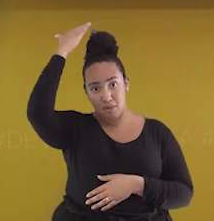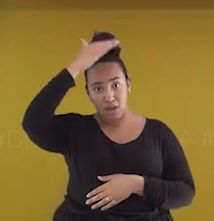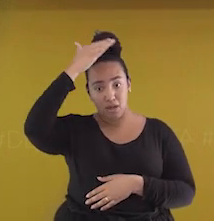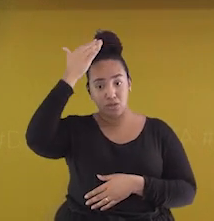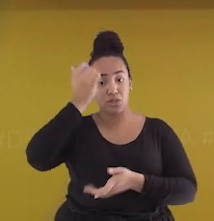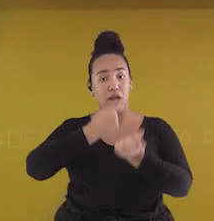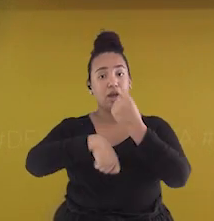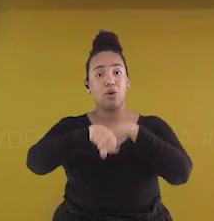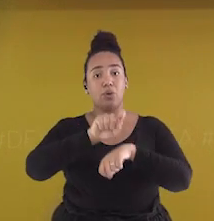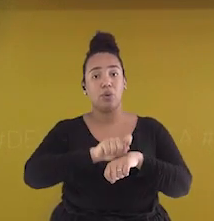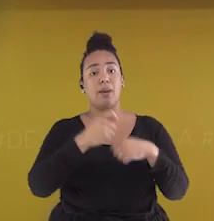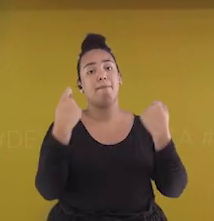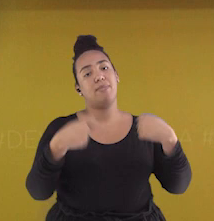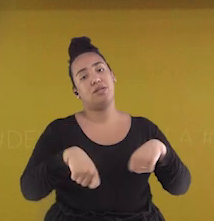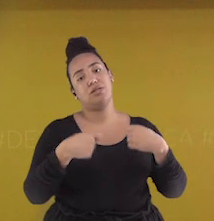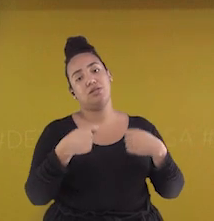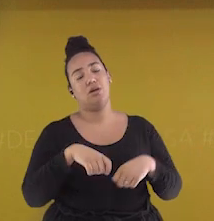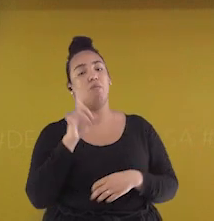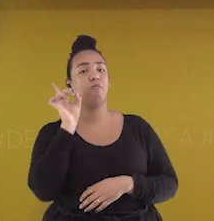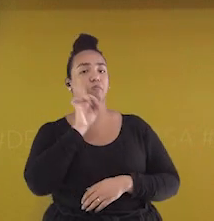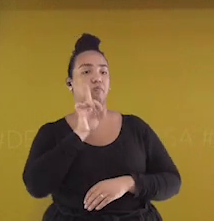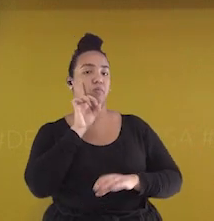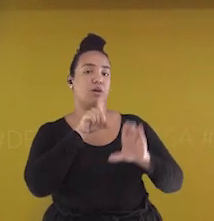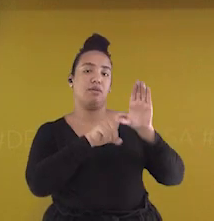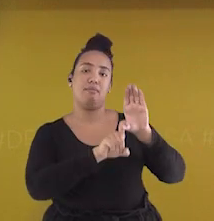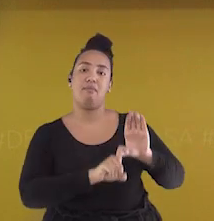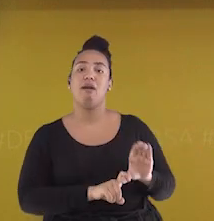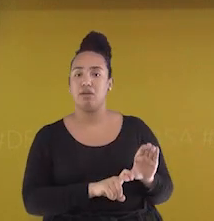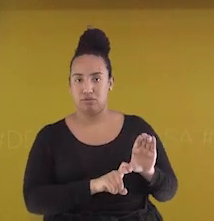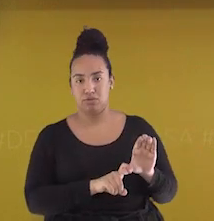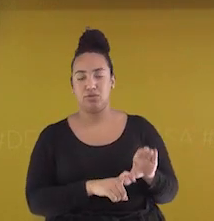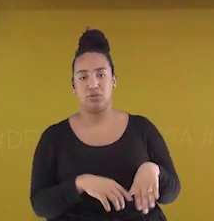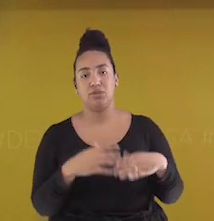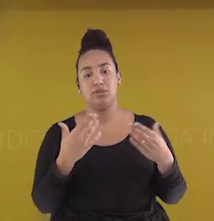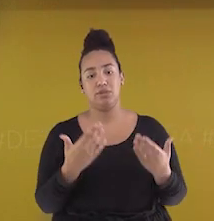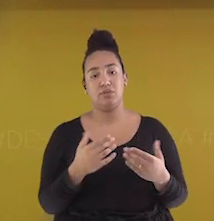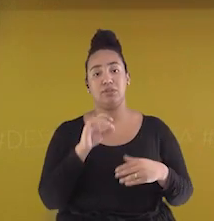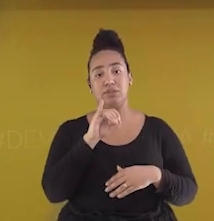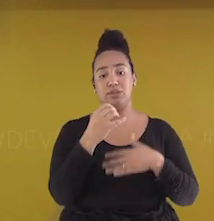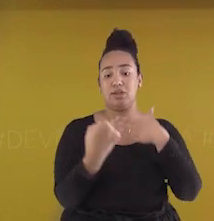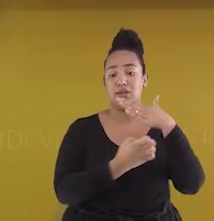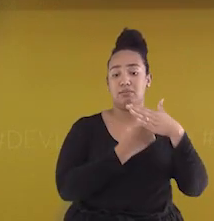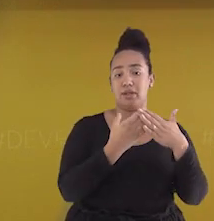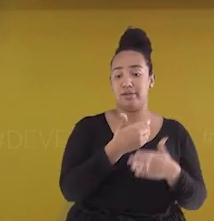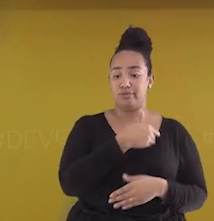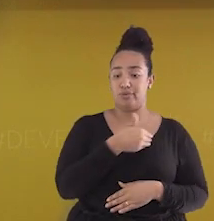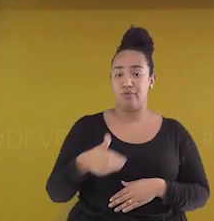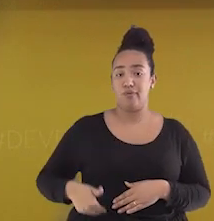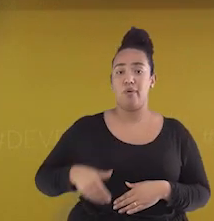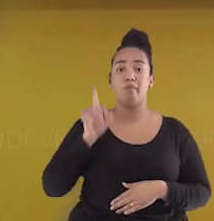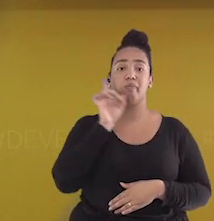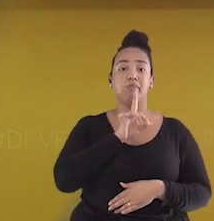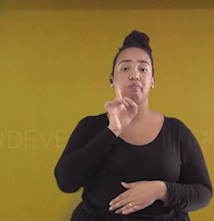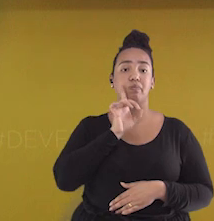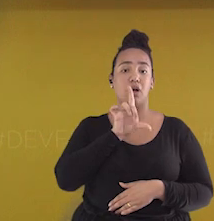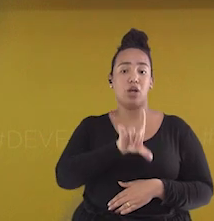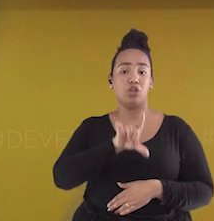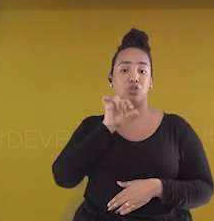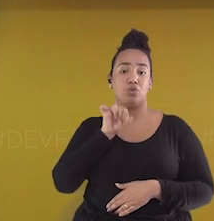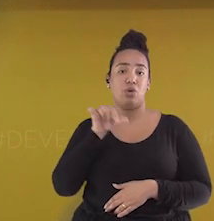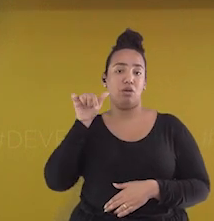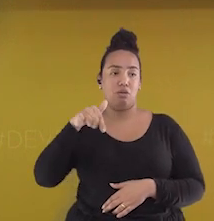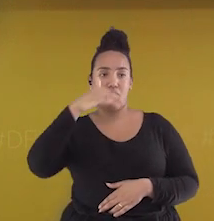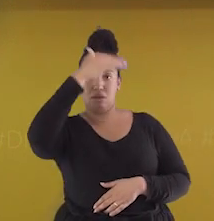economia mexicana depende muito da americana, estando sujeita a decisões das empresas e do governo dos